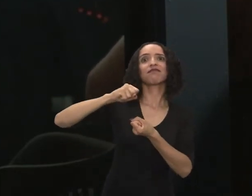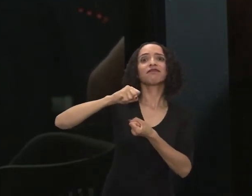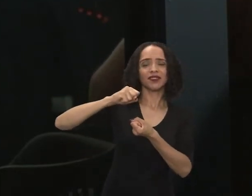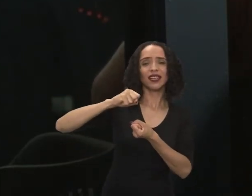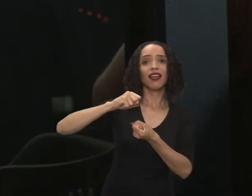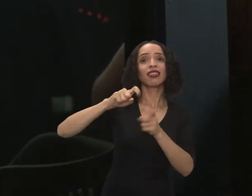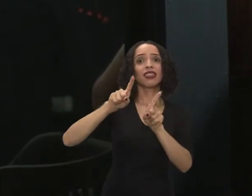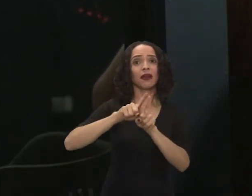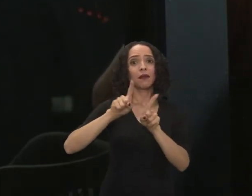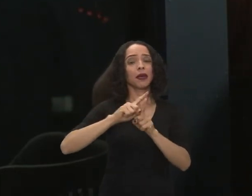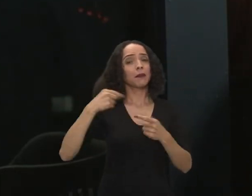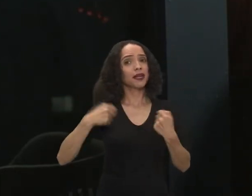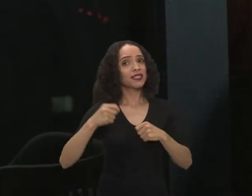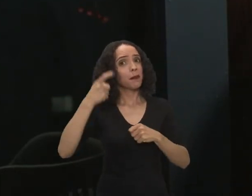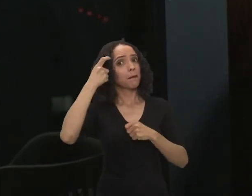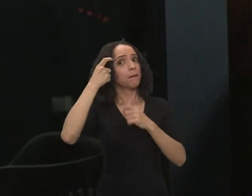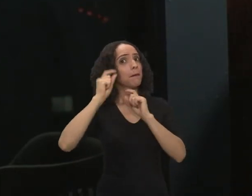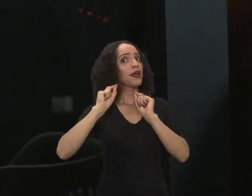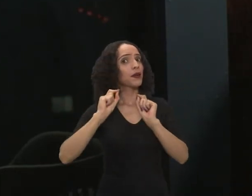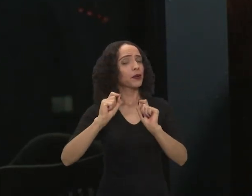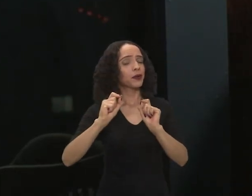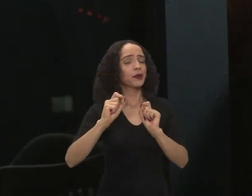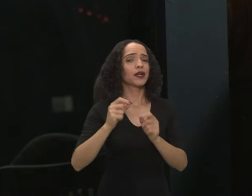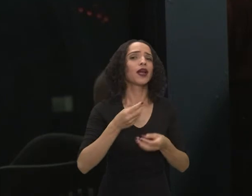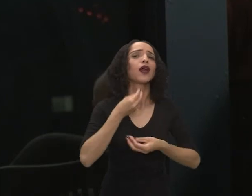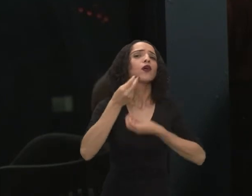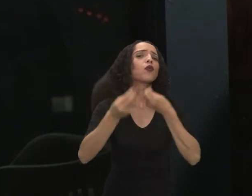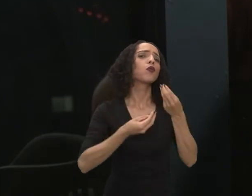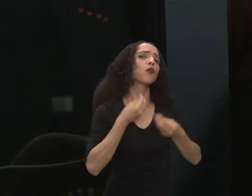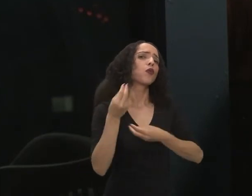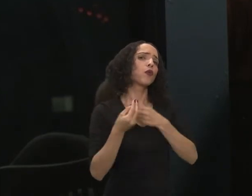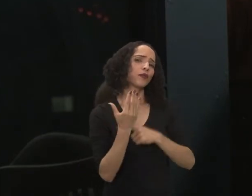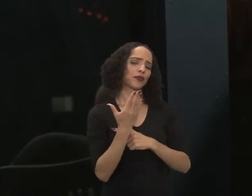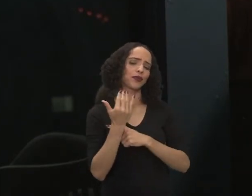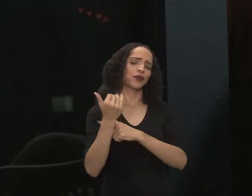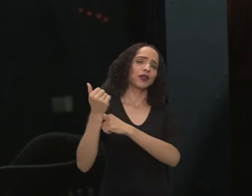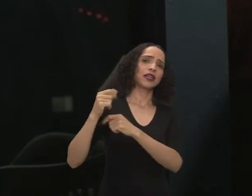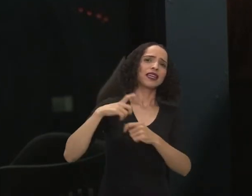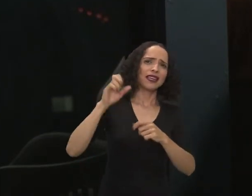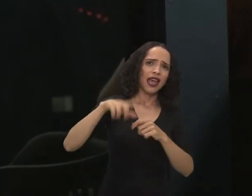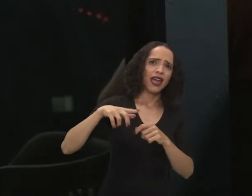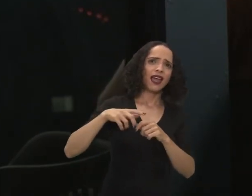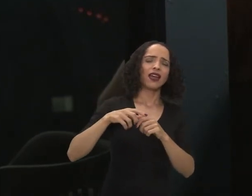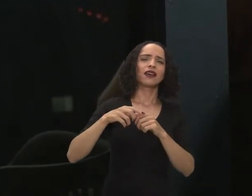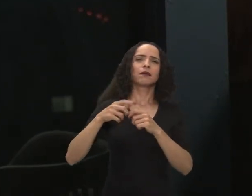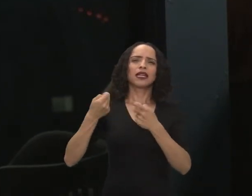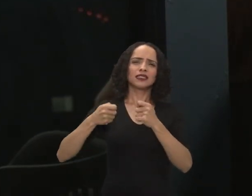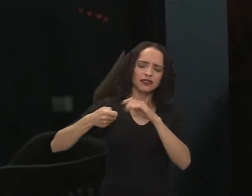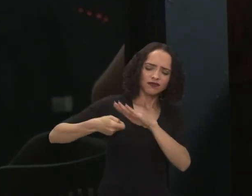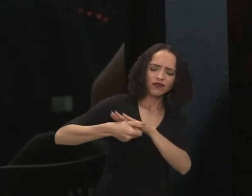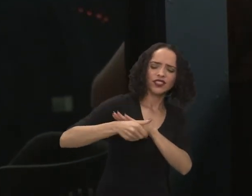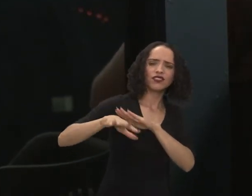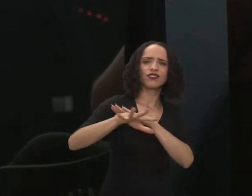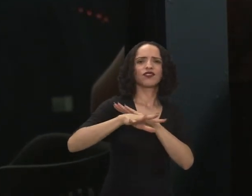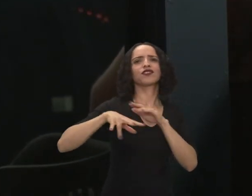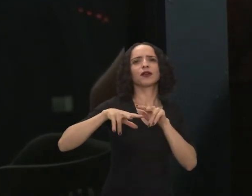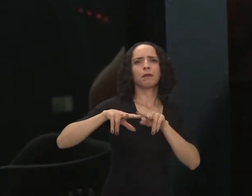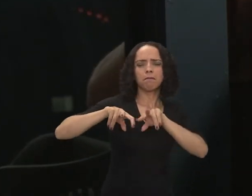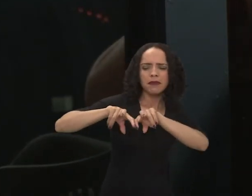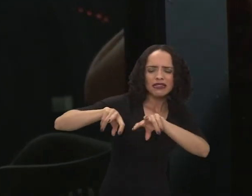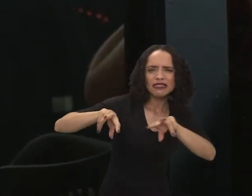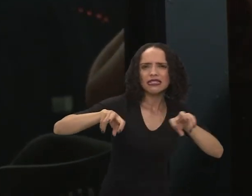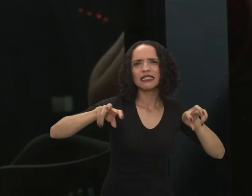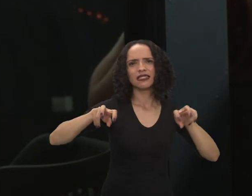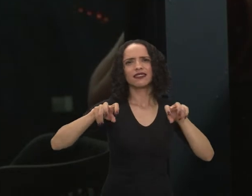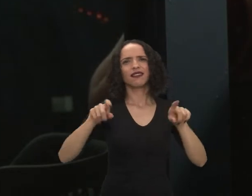da geração dessas tecnologias, pesquisa, né, o que o Brasil vem perdendo muito nos últimos anos, é